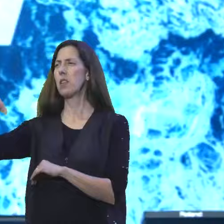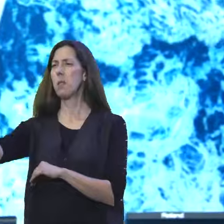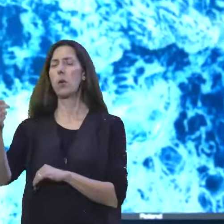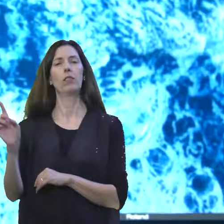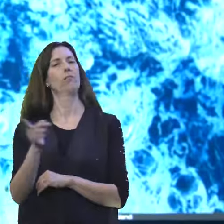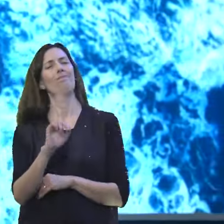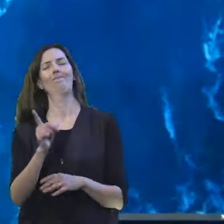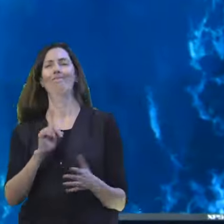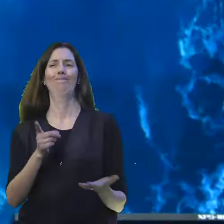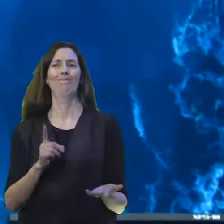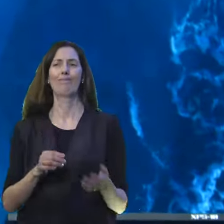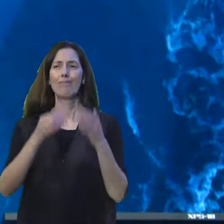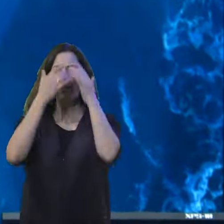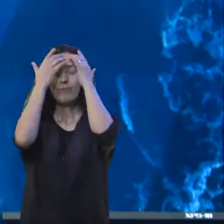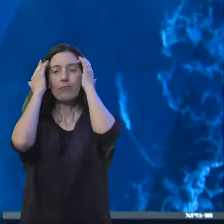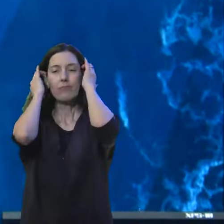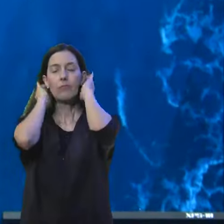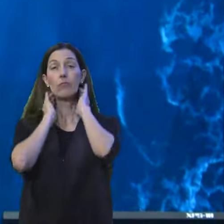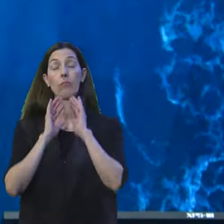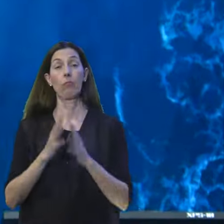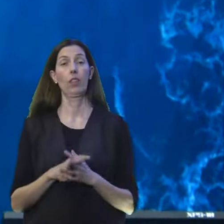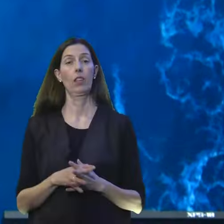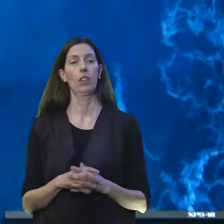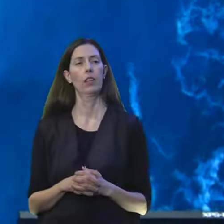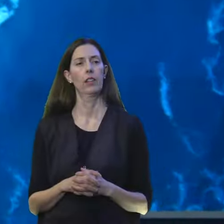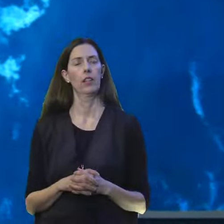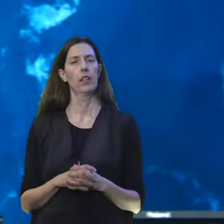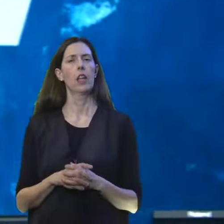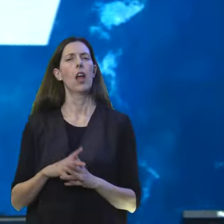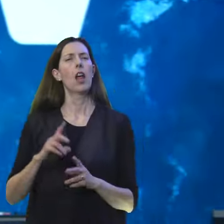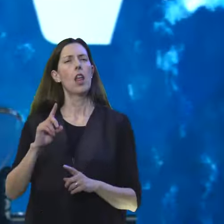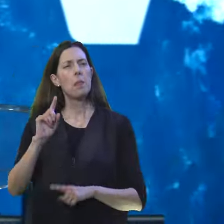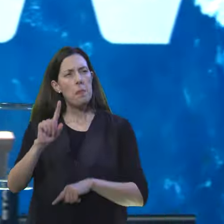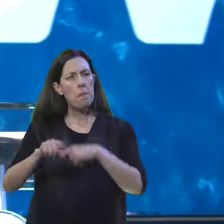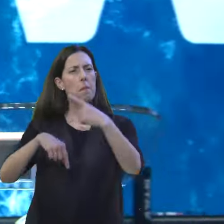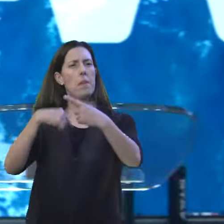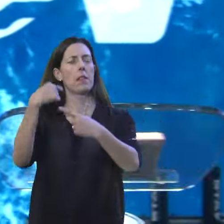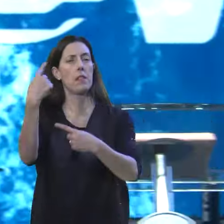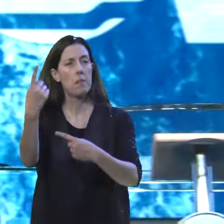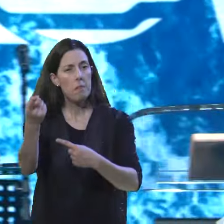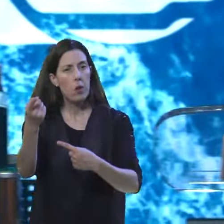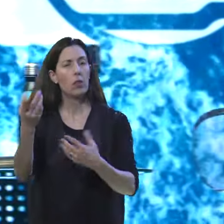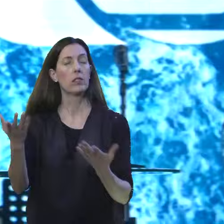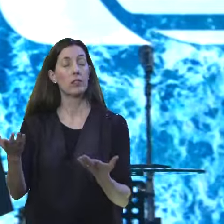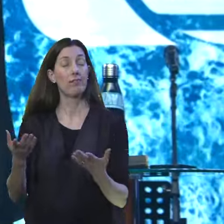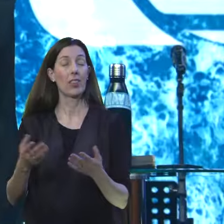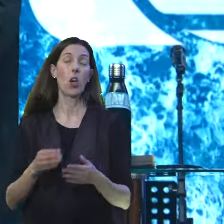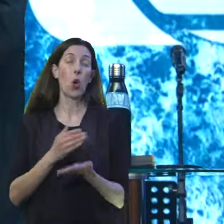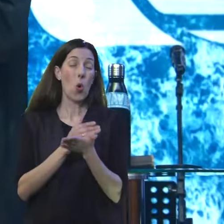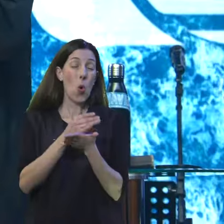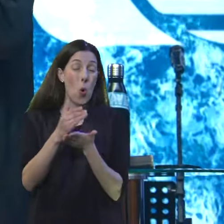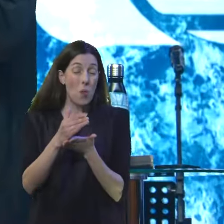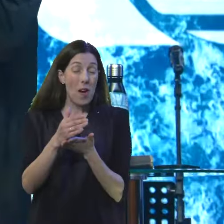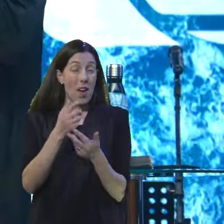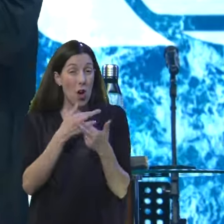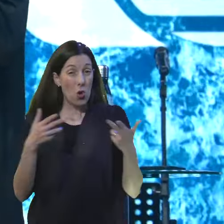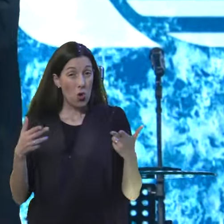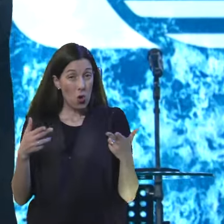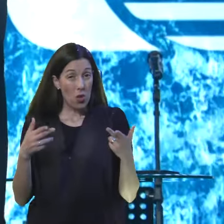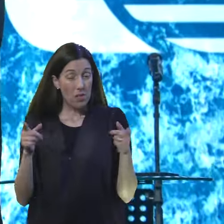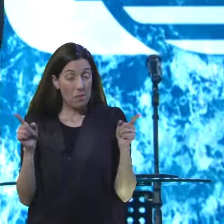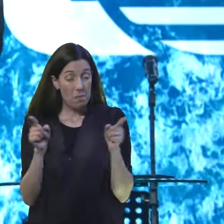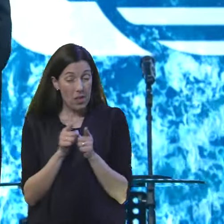É interessante que esse estilo de vida de deixar as coisas para depois começa nas coisas pequenas. mas